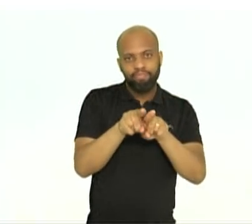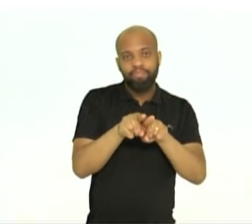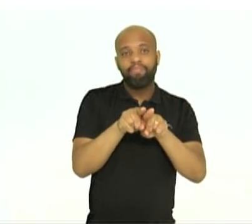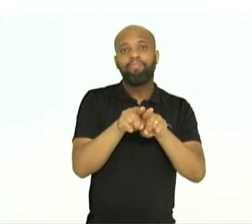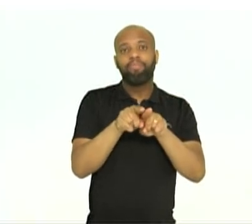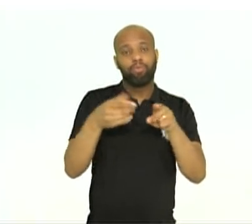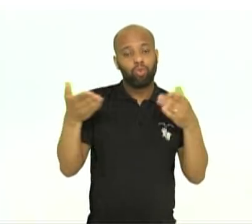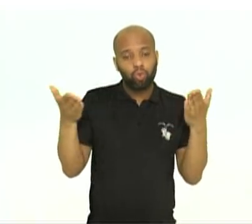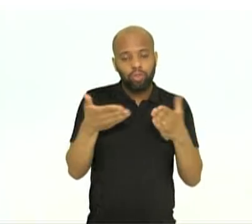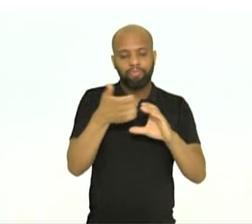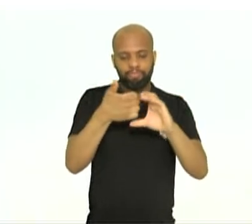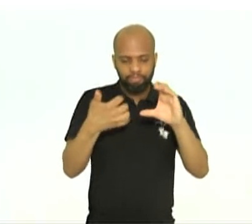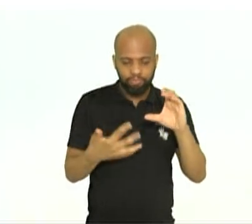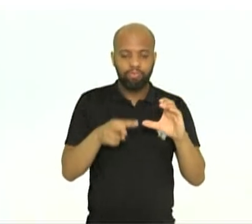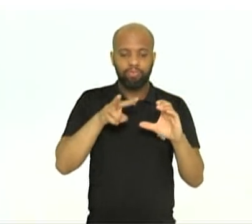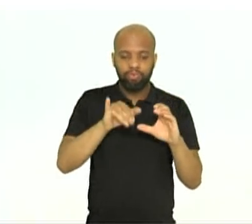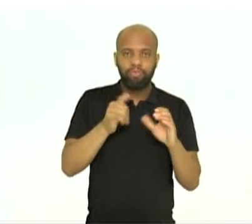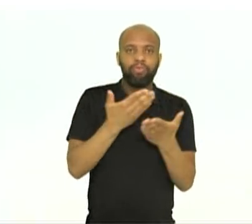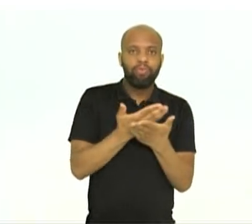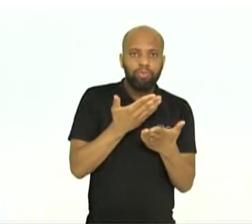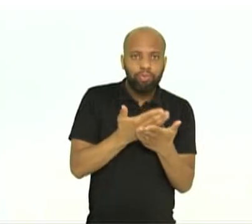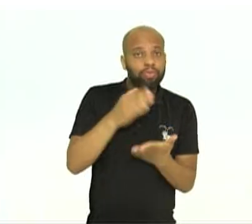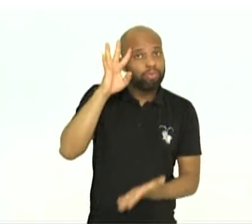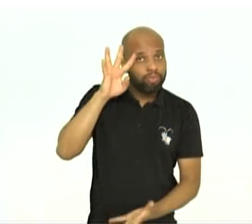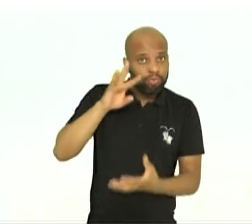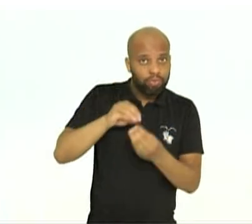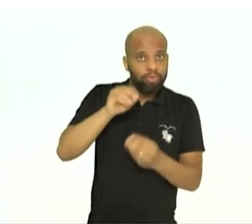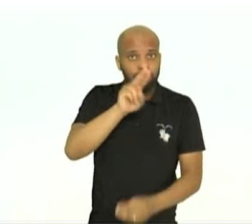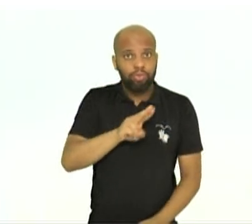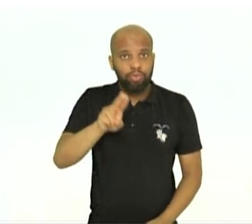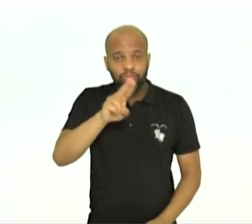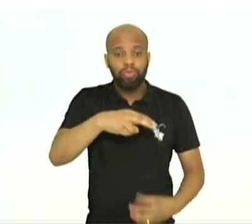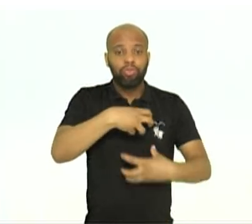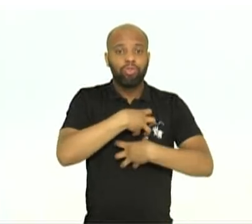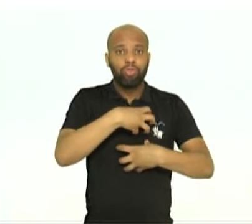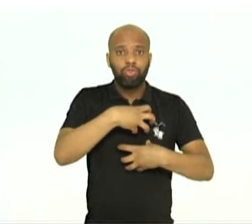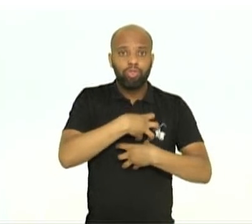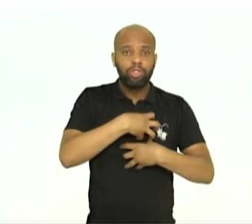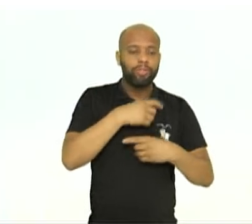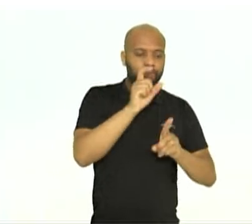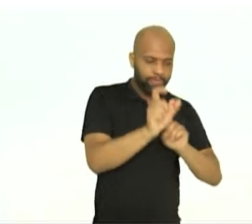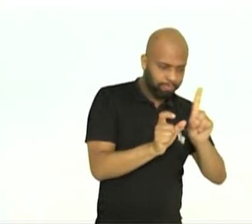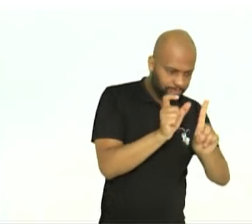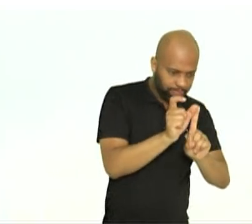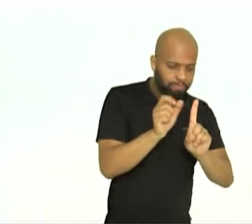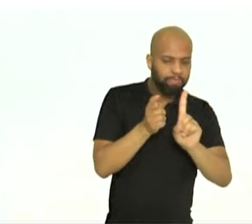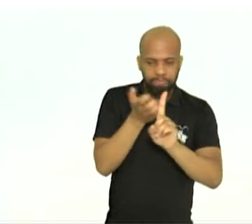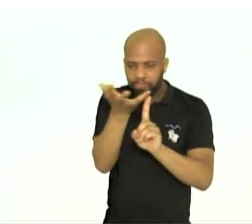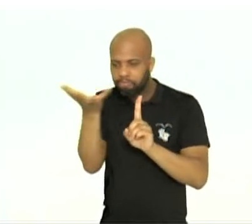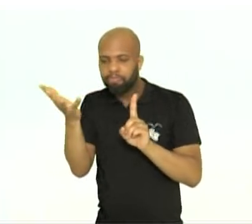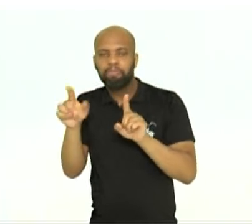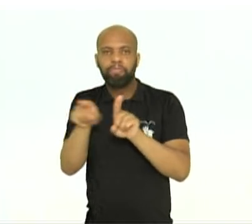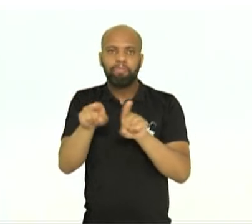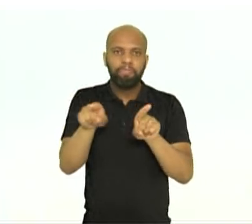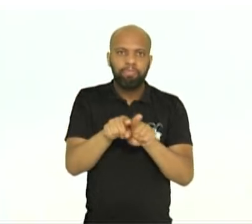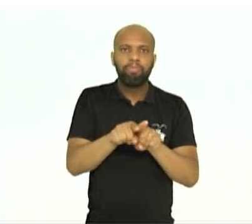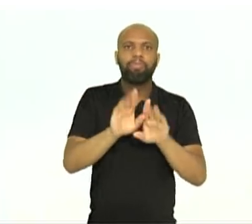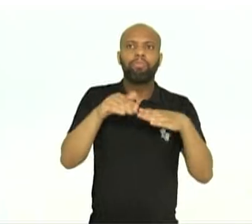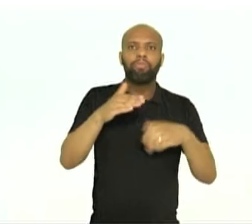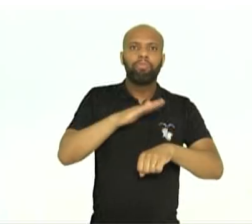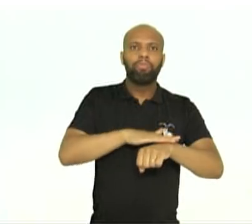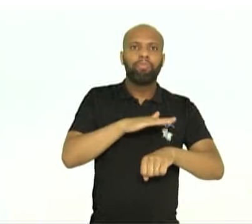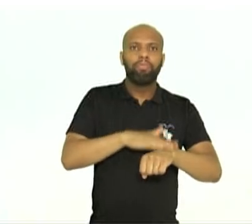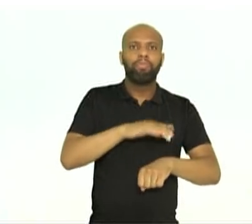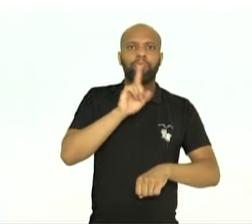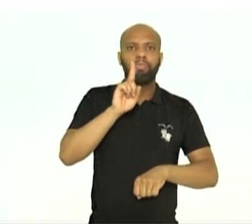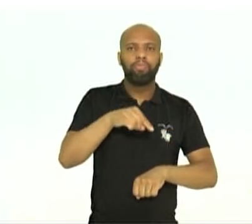E também vamos estudar um pouquinho e compreender o uso da linguagem verbal e da linguagem não verbal, como elas